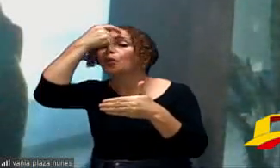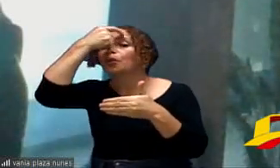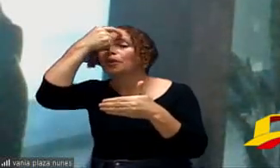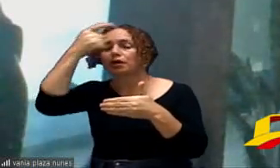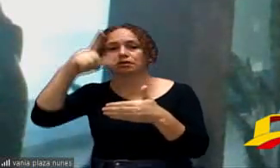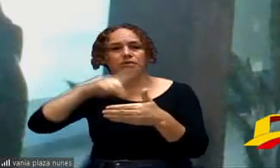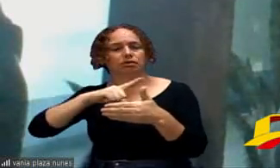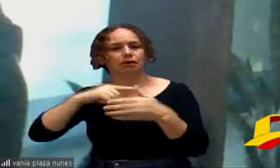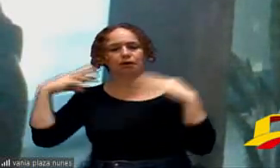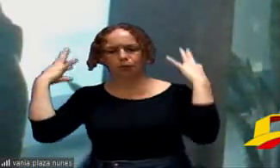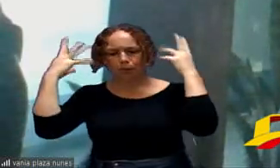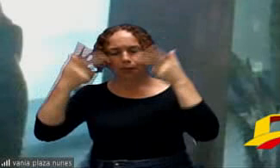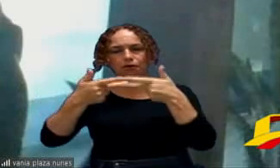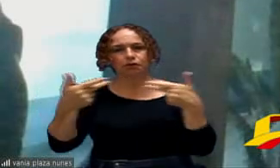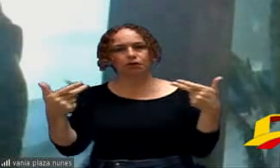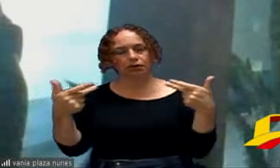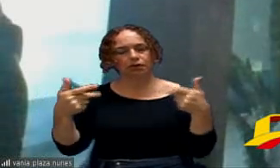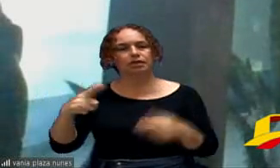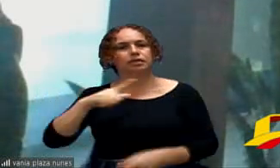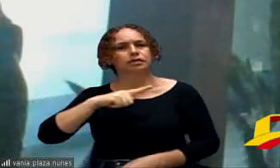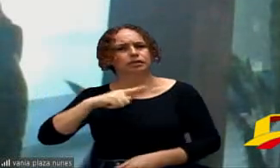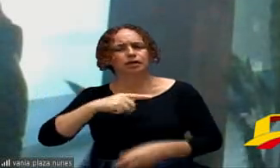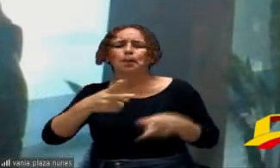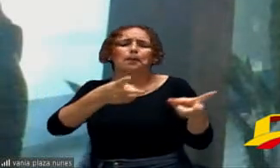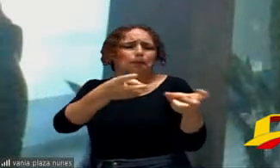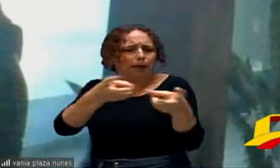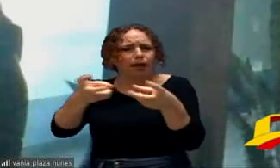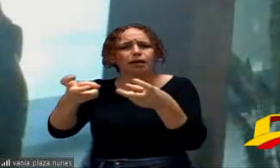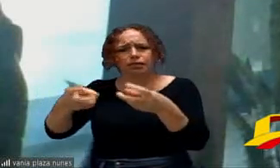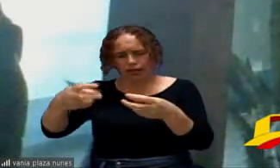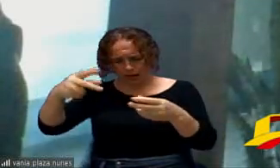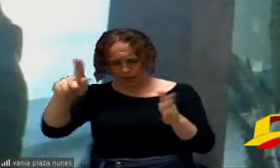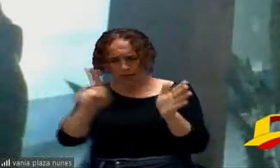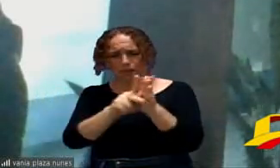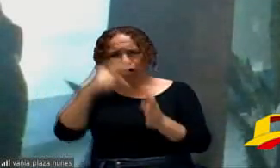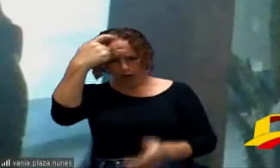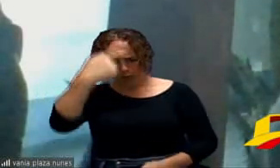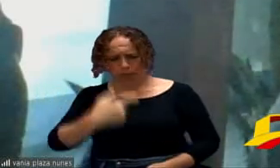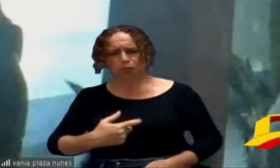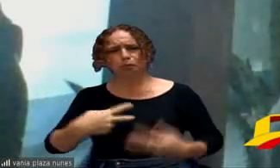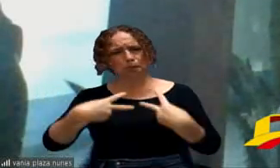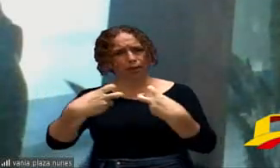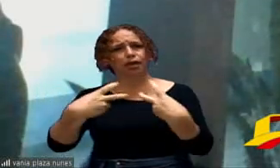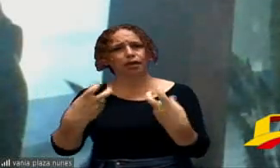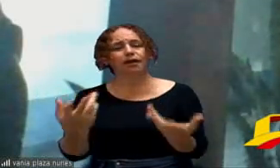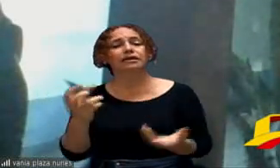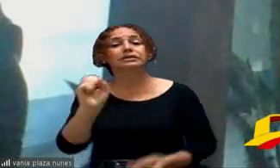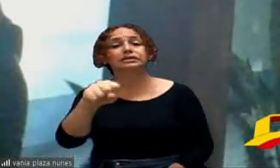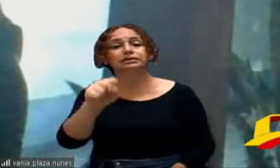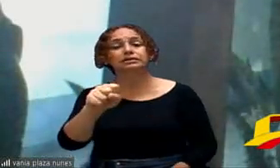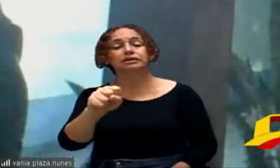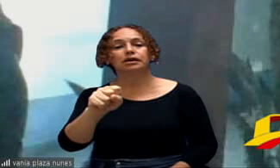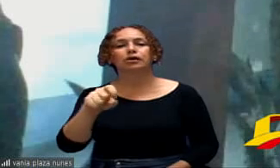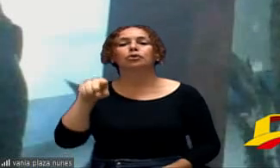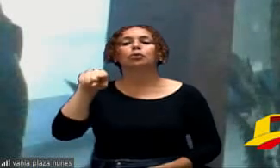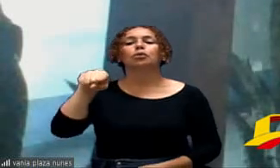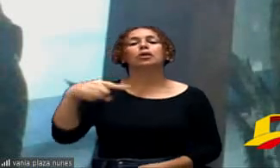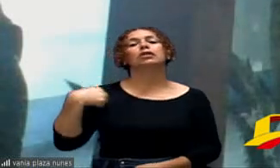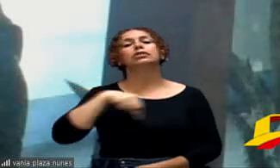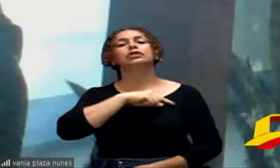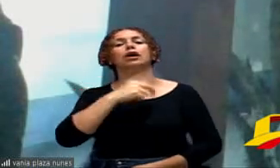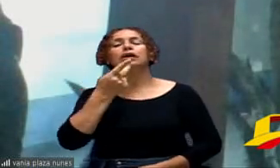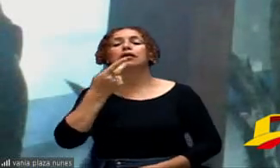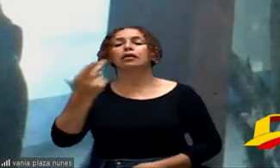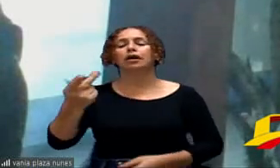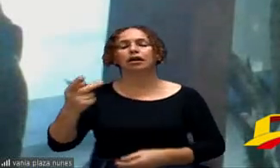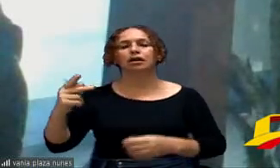são animais que têm noção de percepção de si mesmo. Quando a gente diz que um animal silvestre não é capaz de se adaptar